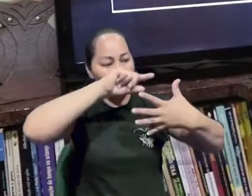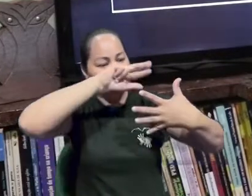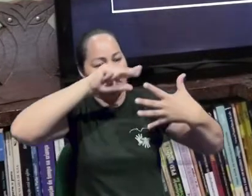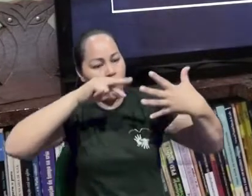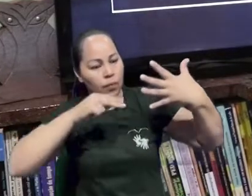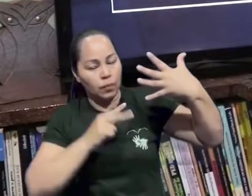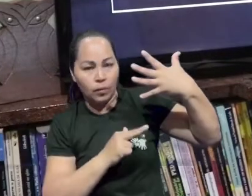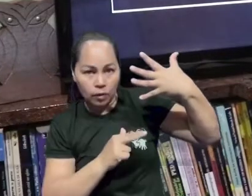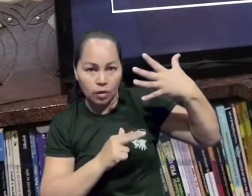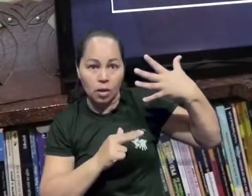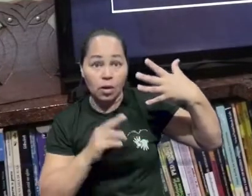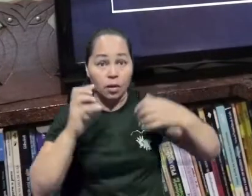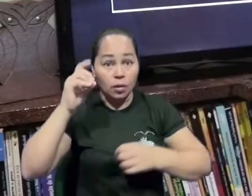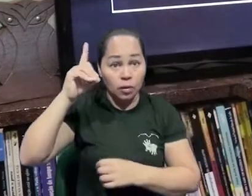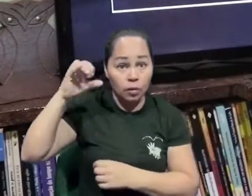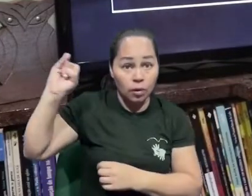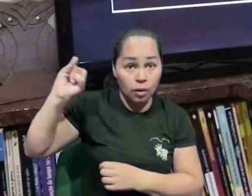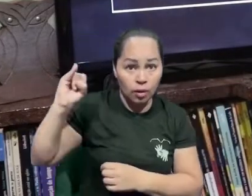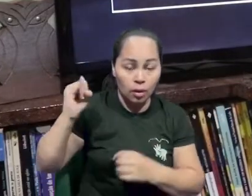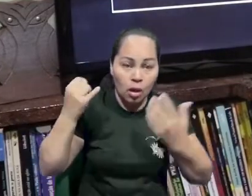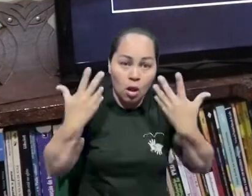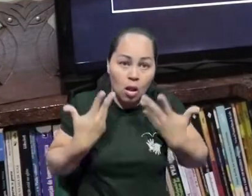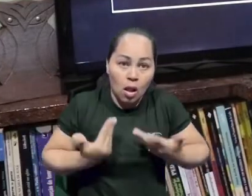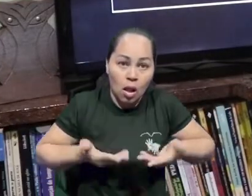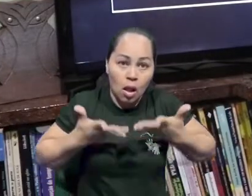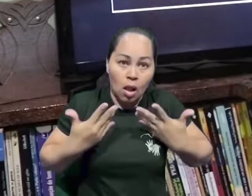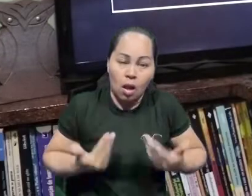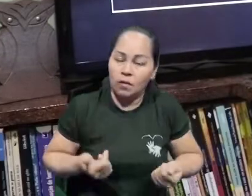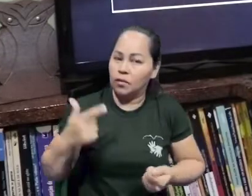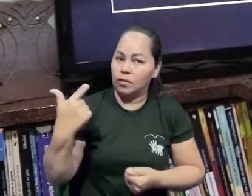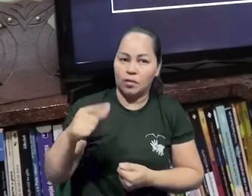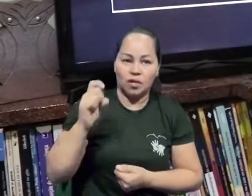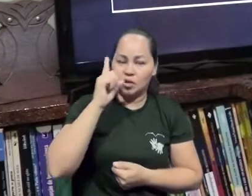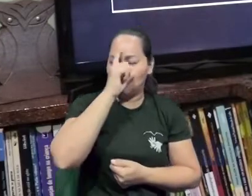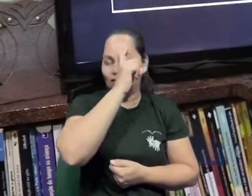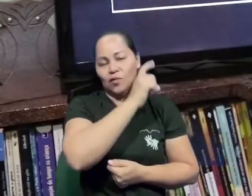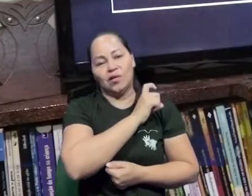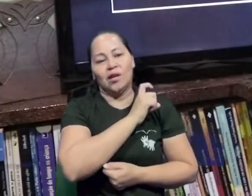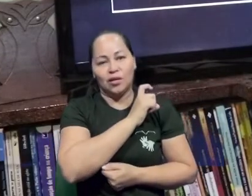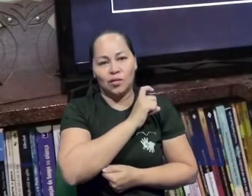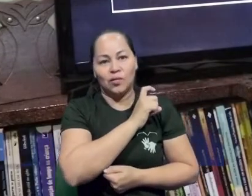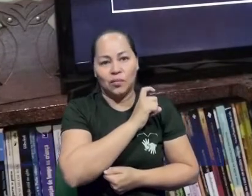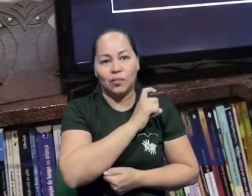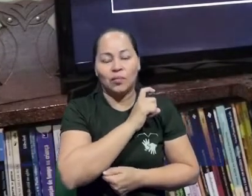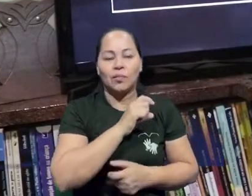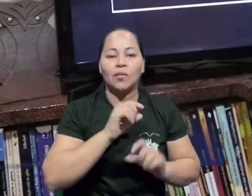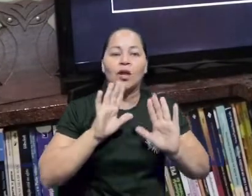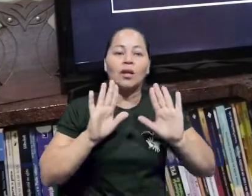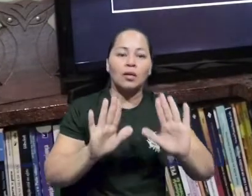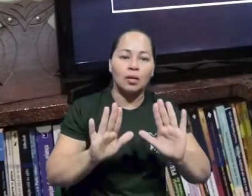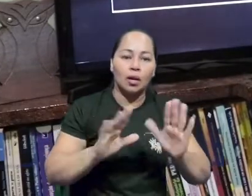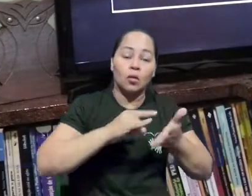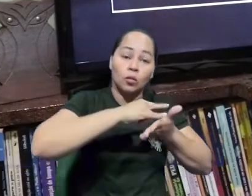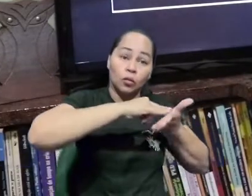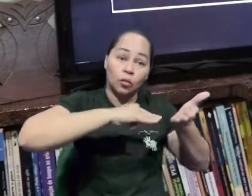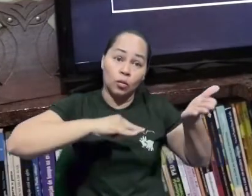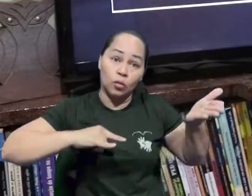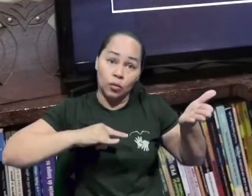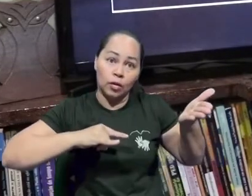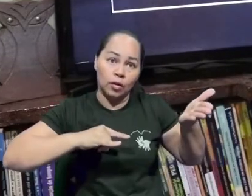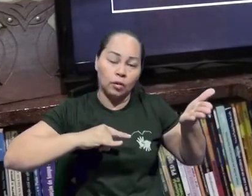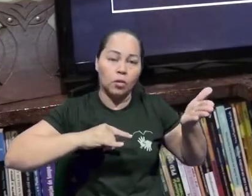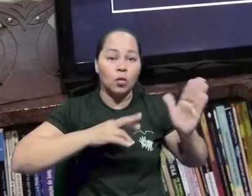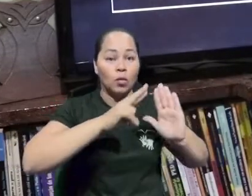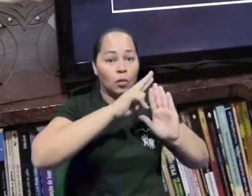caso do aluno com deficiência intelectual leve, ele não possui dificuldades nas habilidades sensório-motoras. Então, no